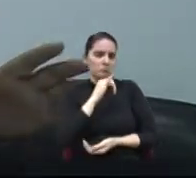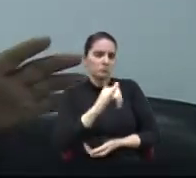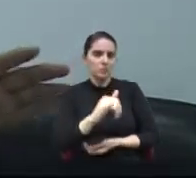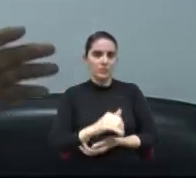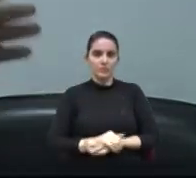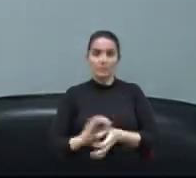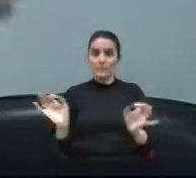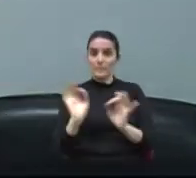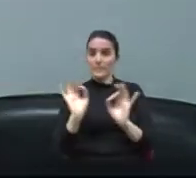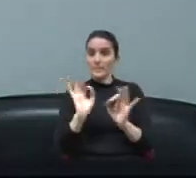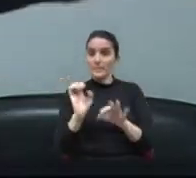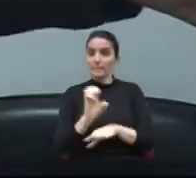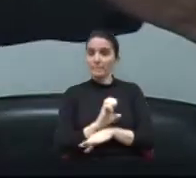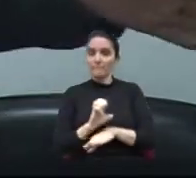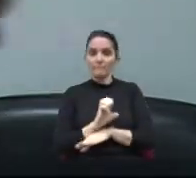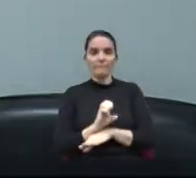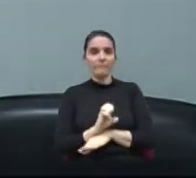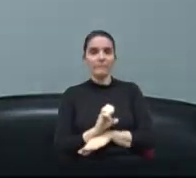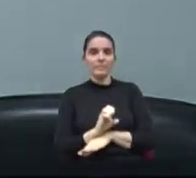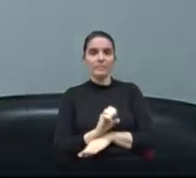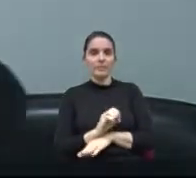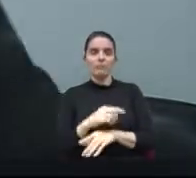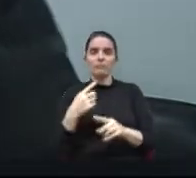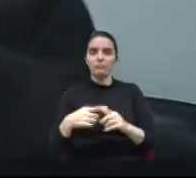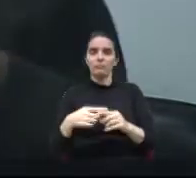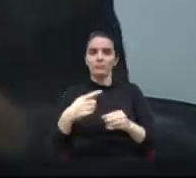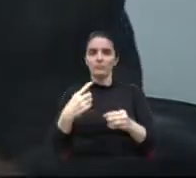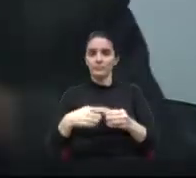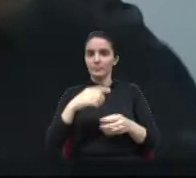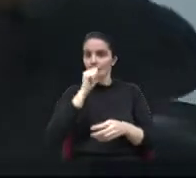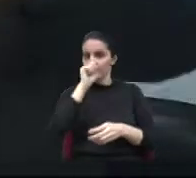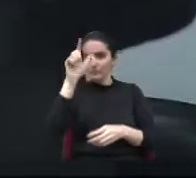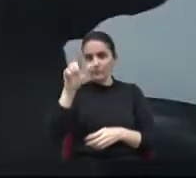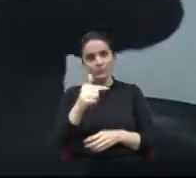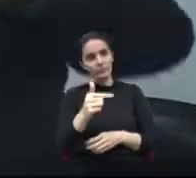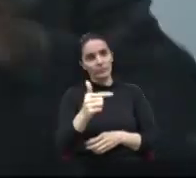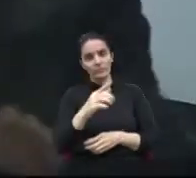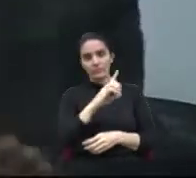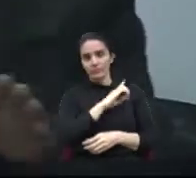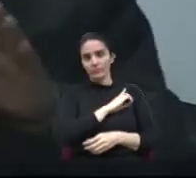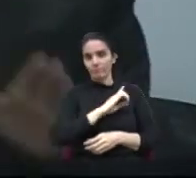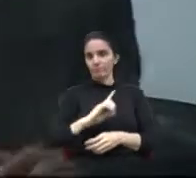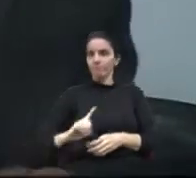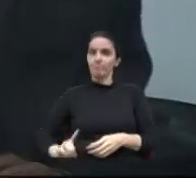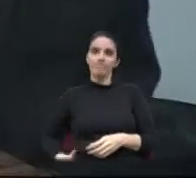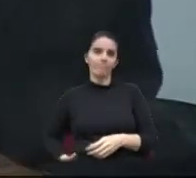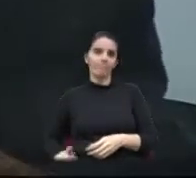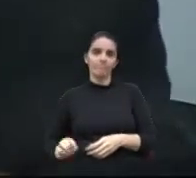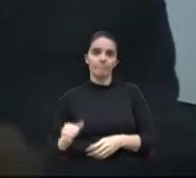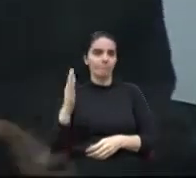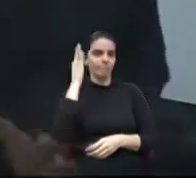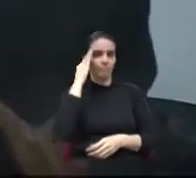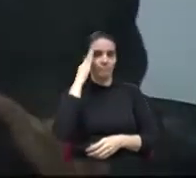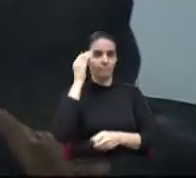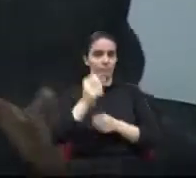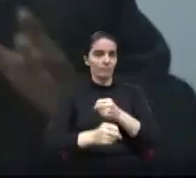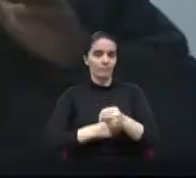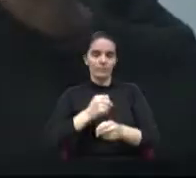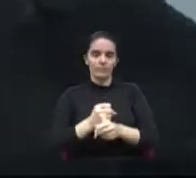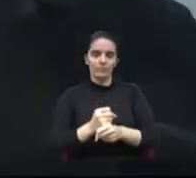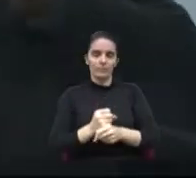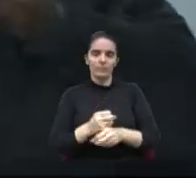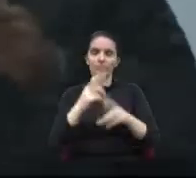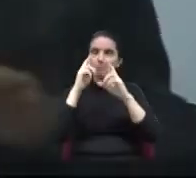do Estado, porque Limeira não tem nenhum deputado e não tem nenhum deputado que tenha nenhum provisionamento para o ano que vem. Tomara que ano que vem